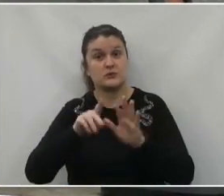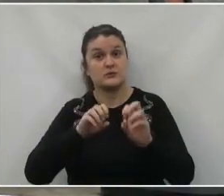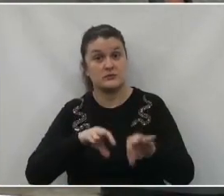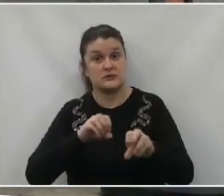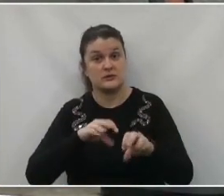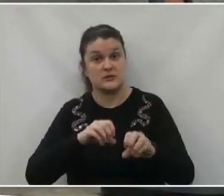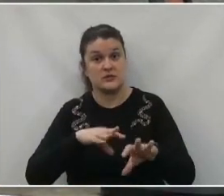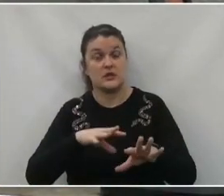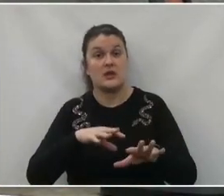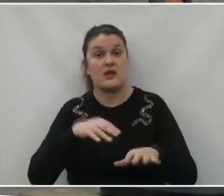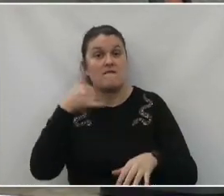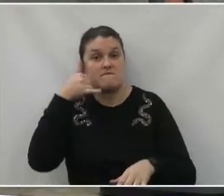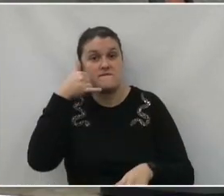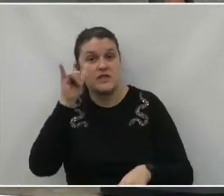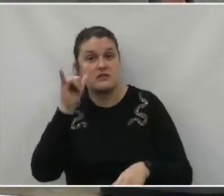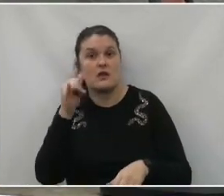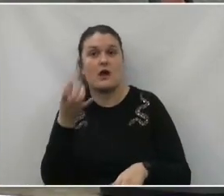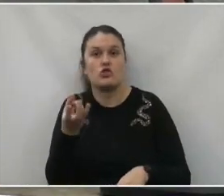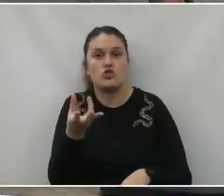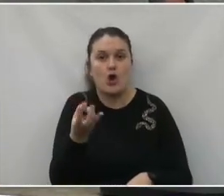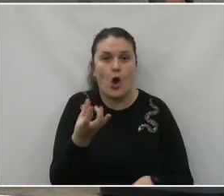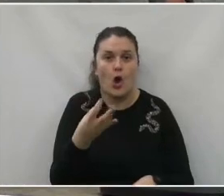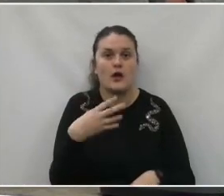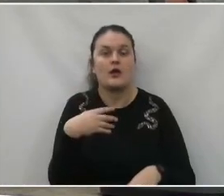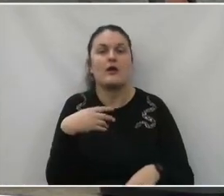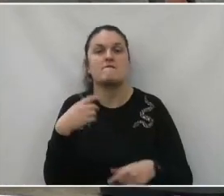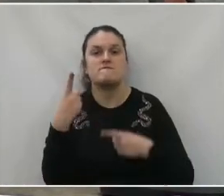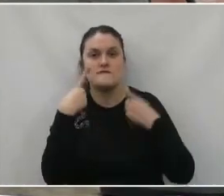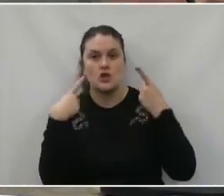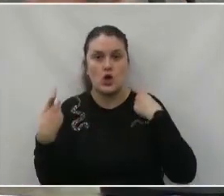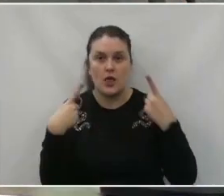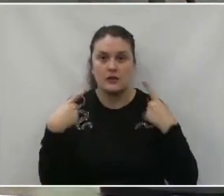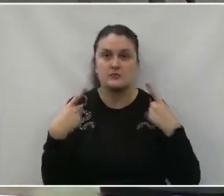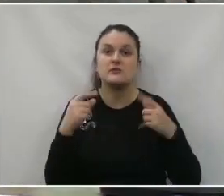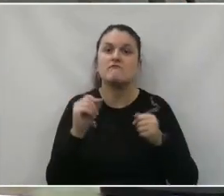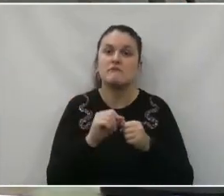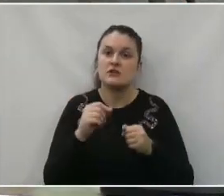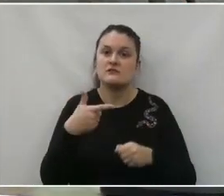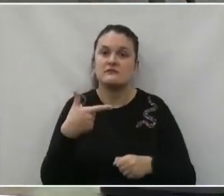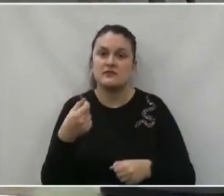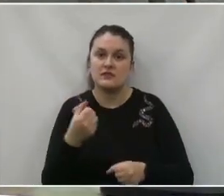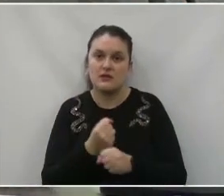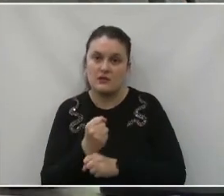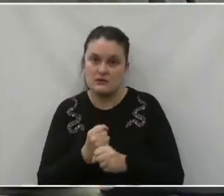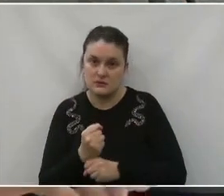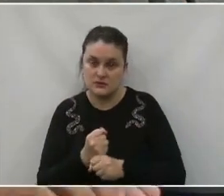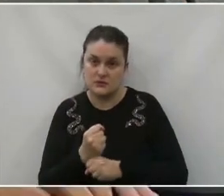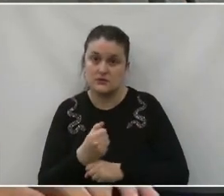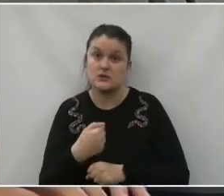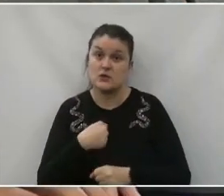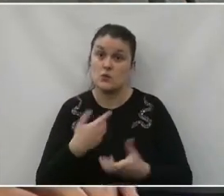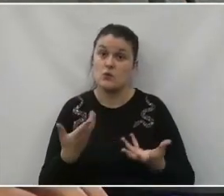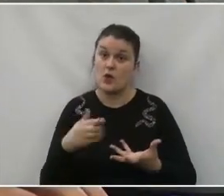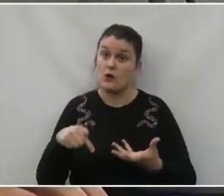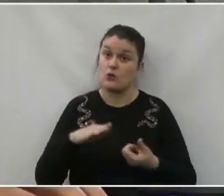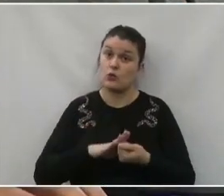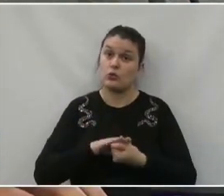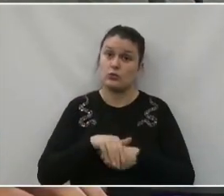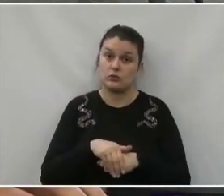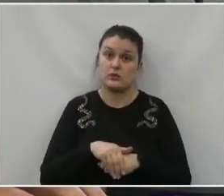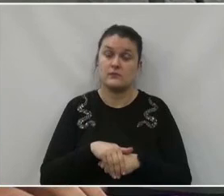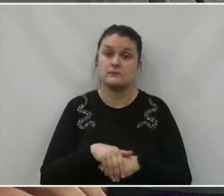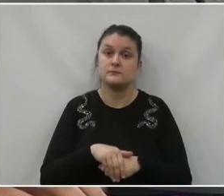de Resistência às Drogas e Violência ele completa 20 anos de atuação. E eu quero, nesta noite, então,